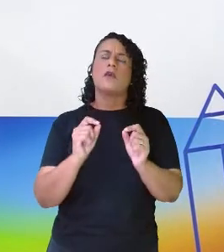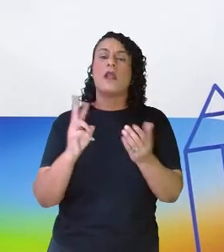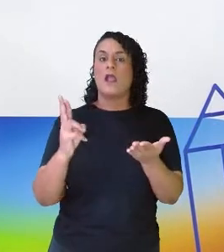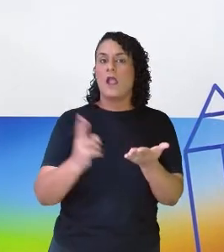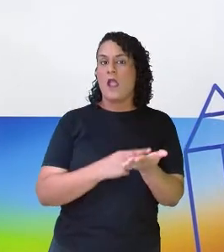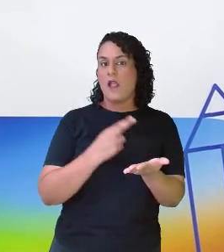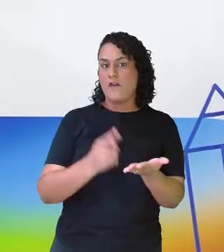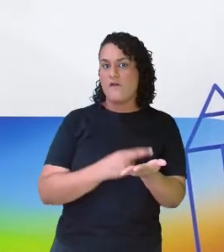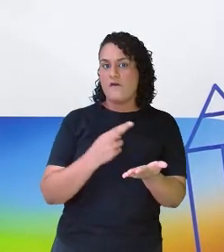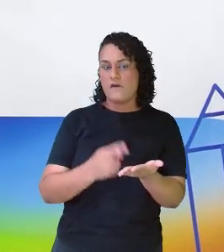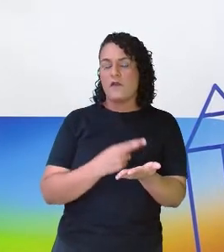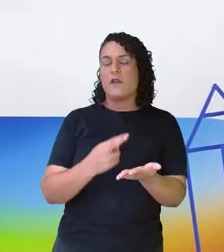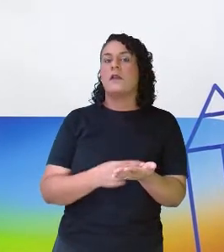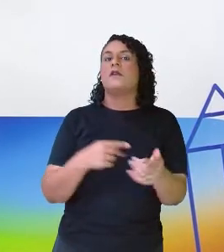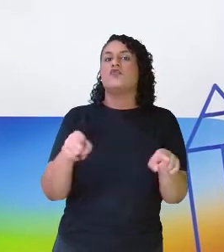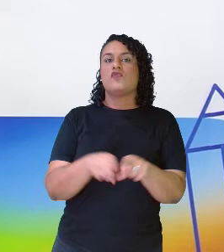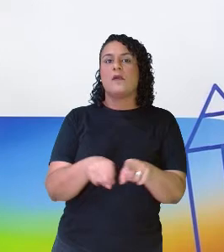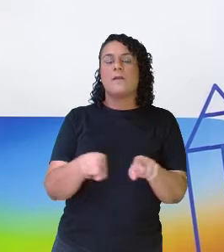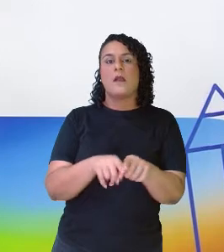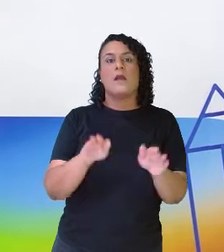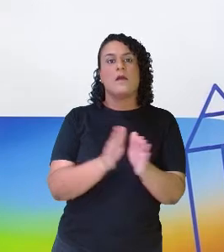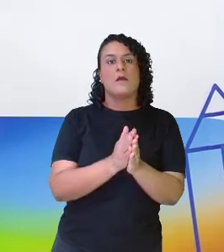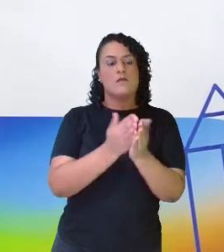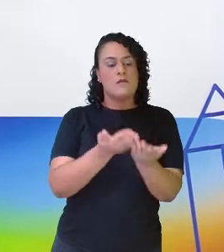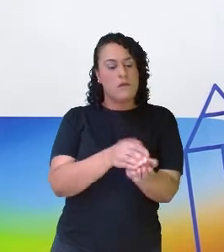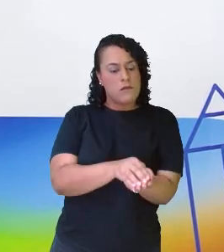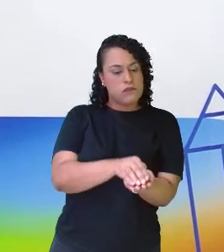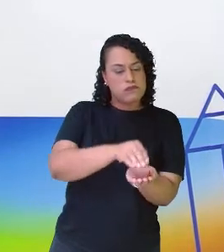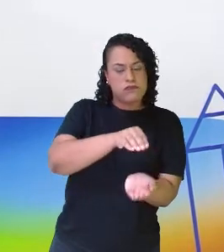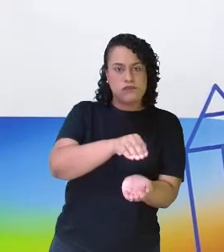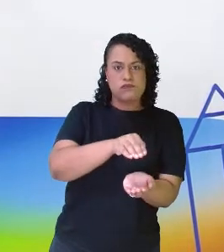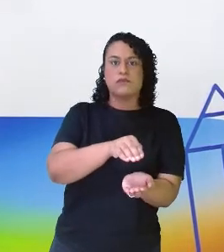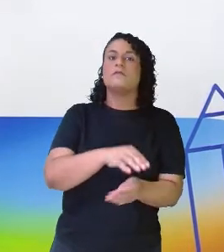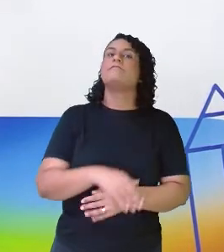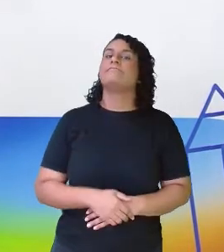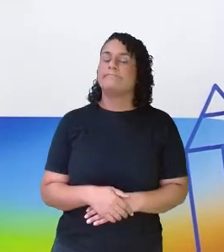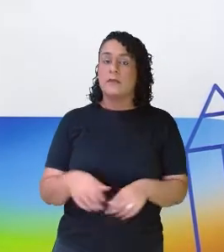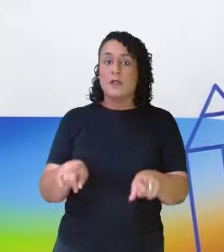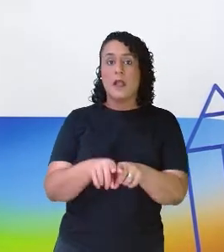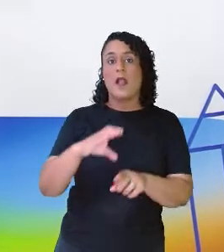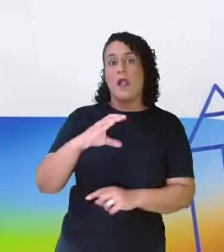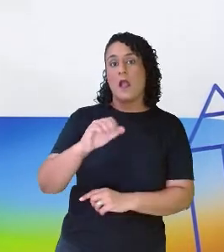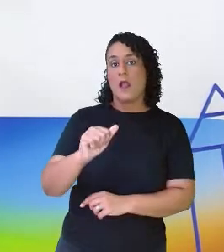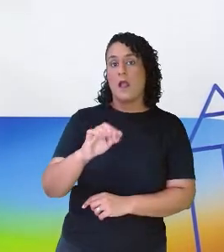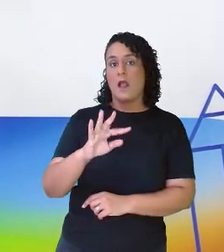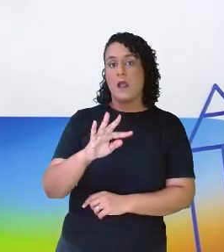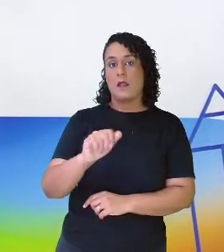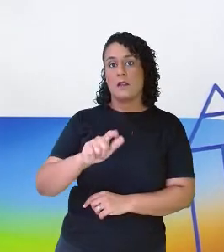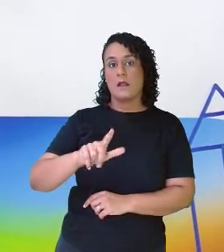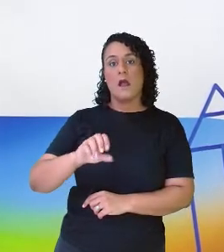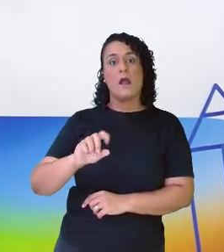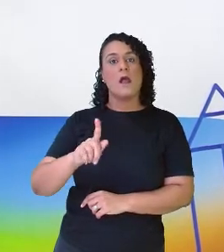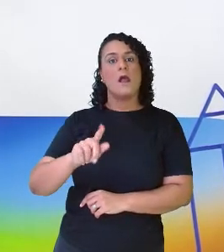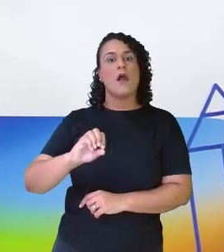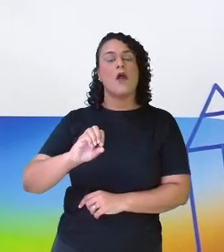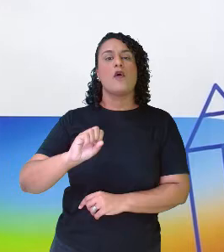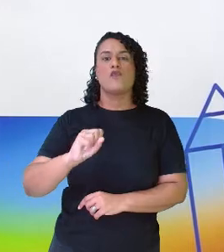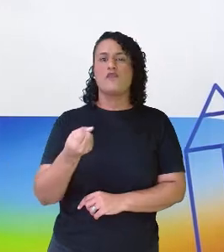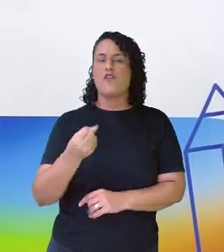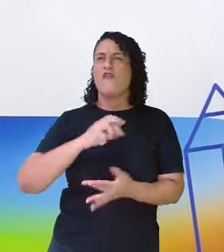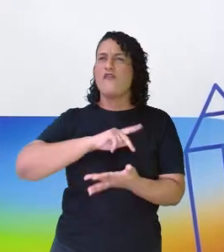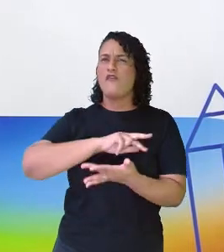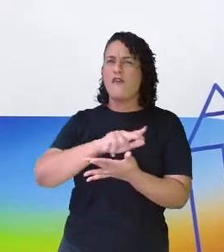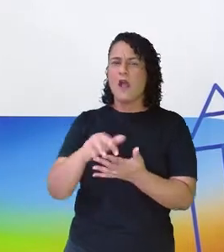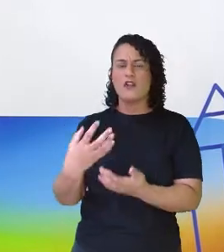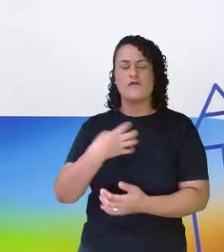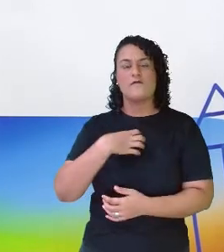as enciclopédias, que a gente vai ver que tem enciclopédias que são diferentes, tem catálogos, tem várias formas de a gente entender melhor esses